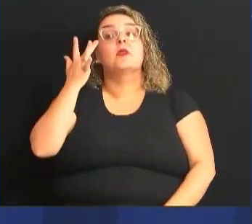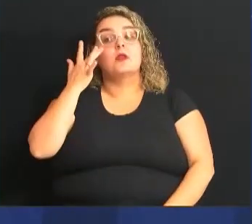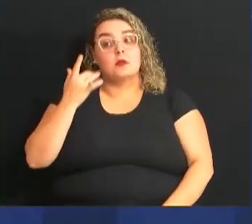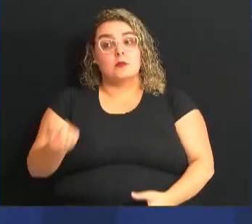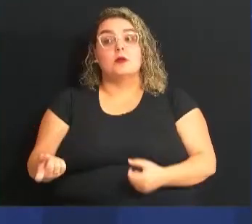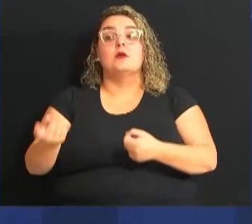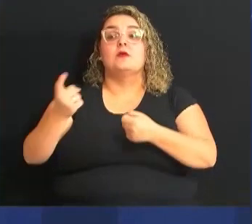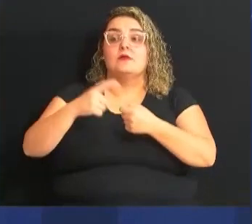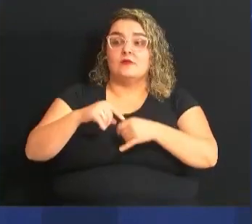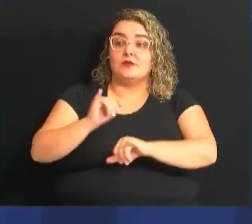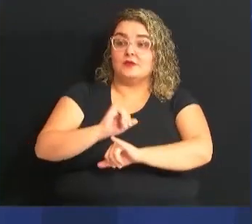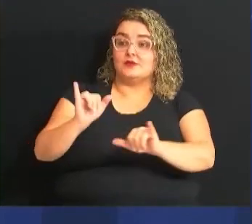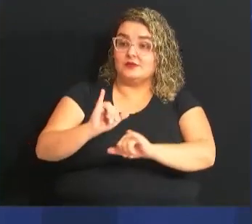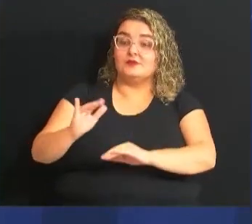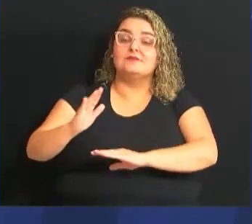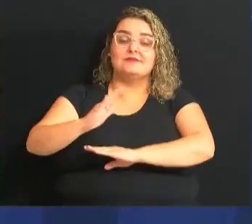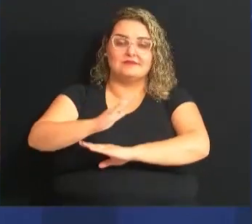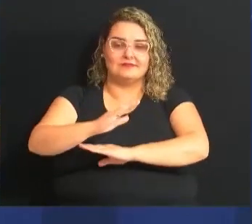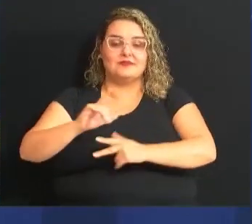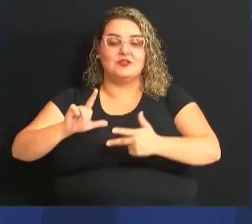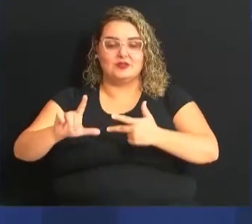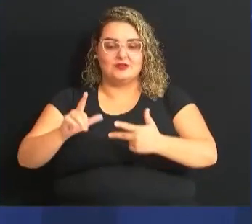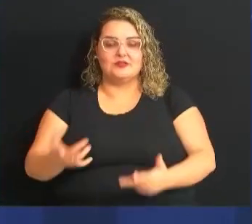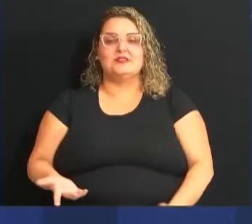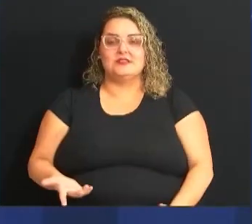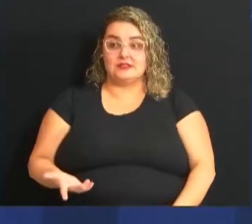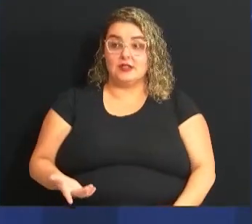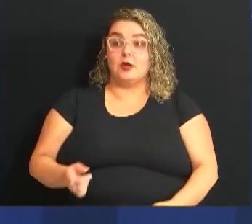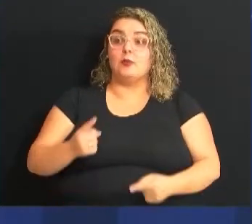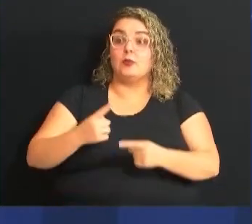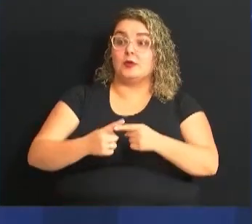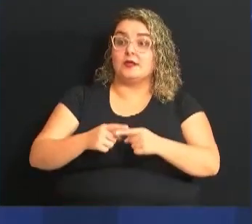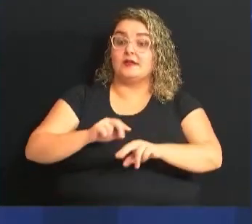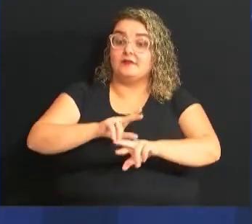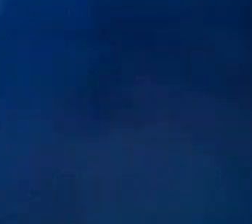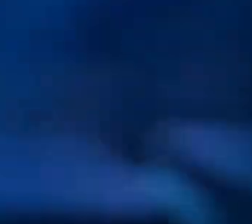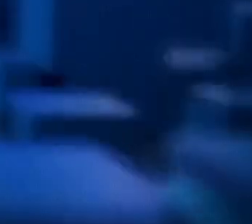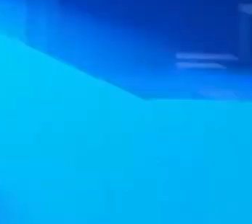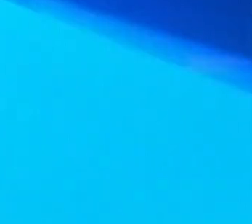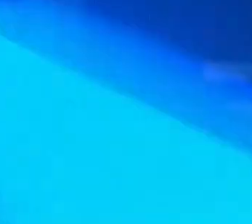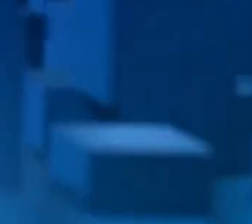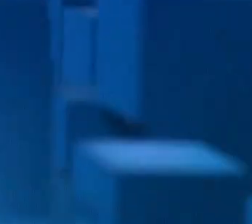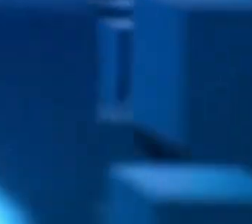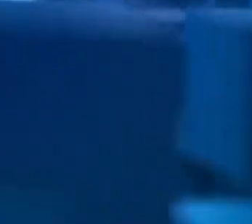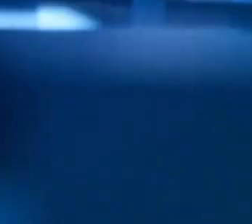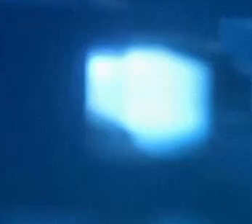com as notícias do Legislativo, porque tem muito trabalho acontecendo aqui na Casa de Leis.